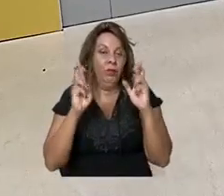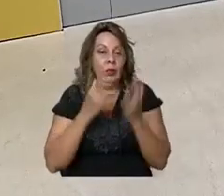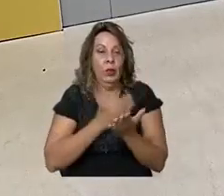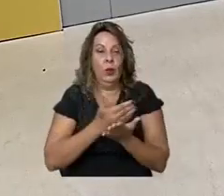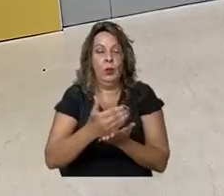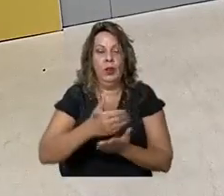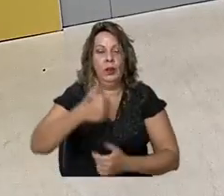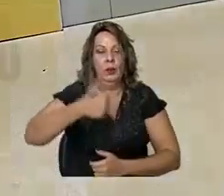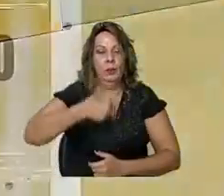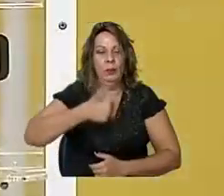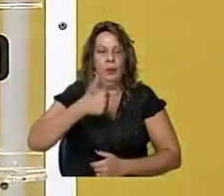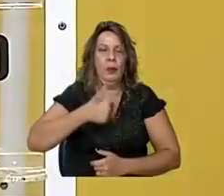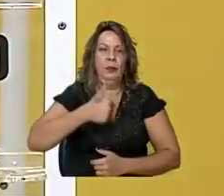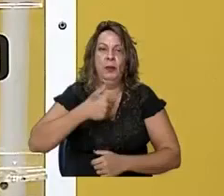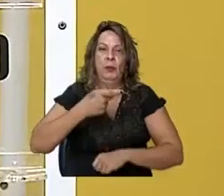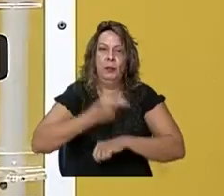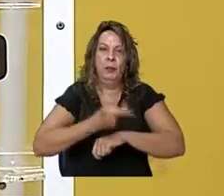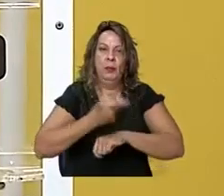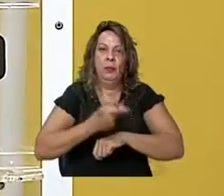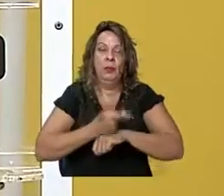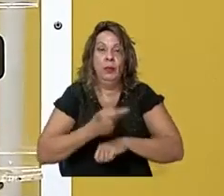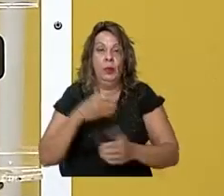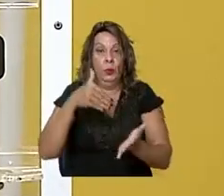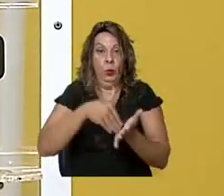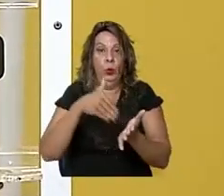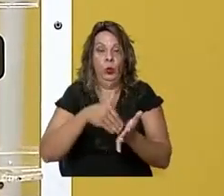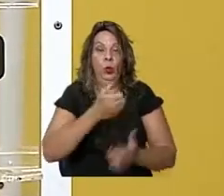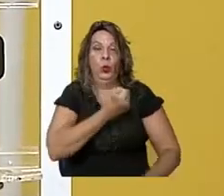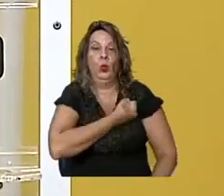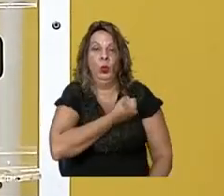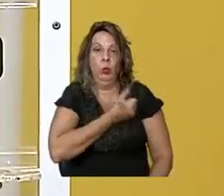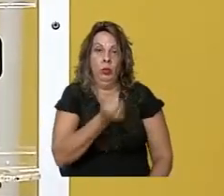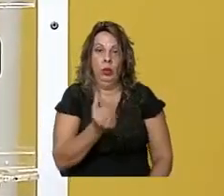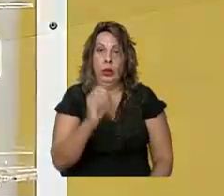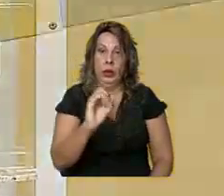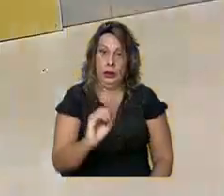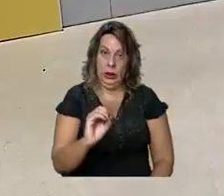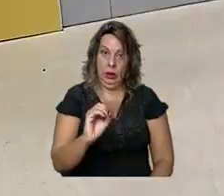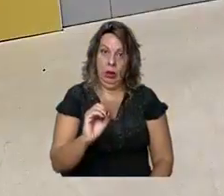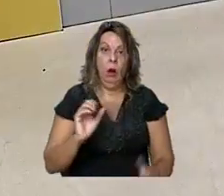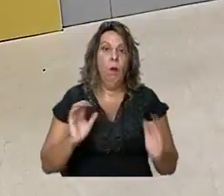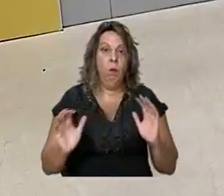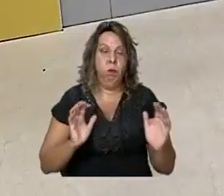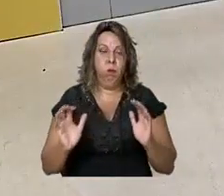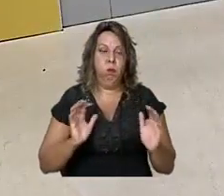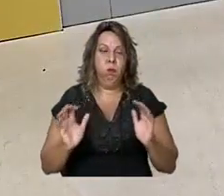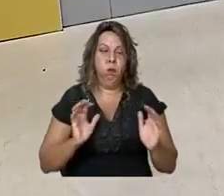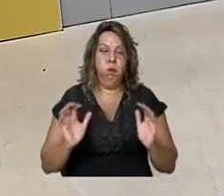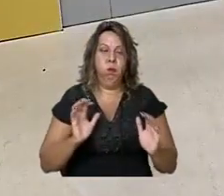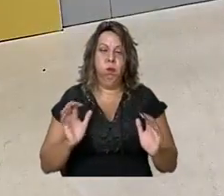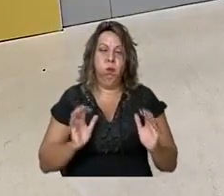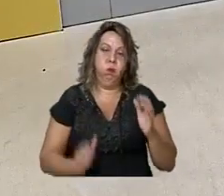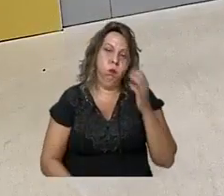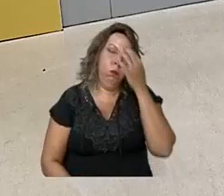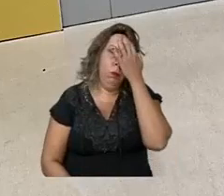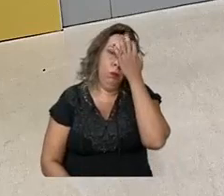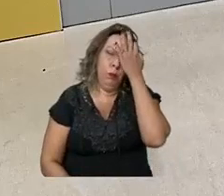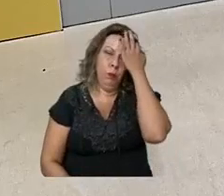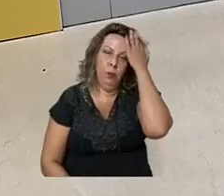primeiro prêmio. Olha aí, bolinha de número 60, é a última bolinha que vai pra sorteadora com Rose Santiva aí no